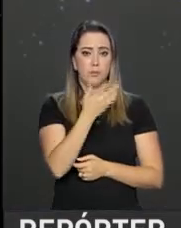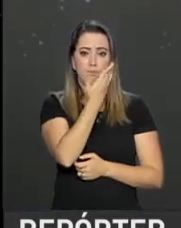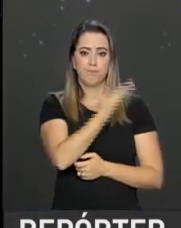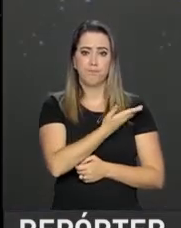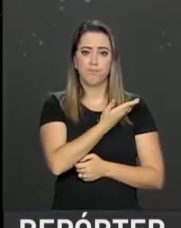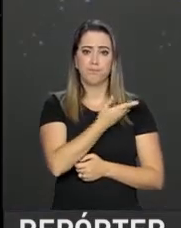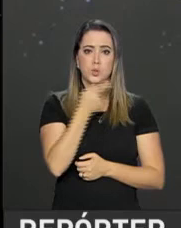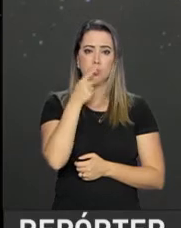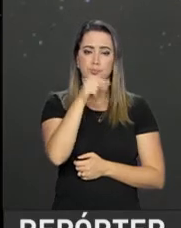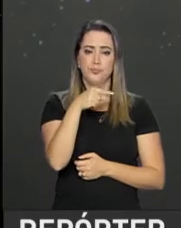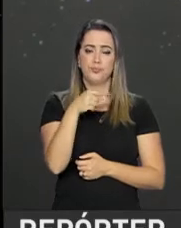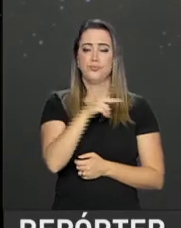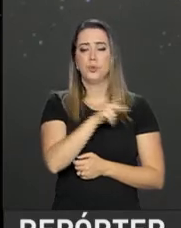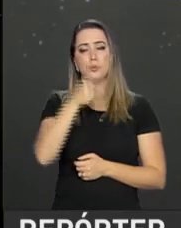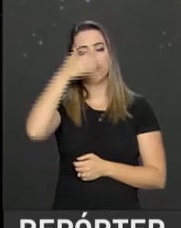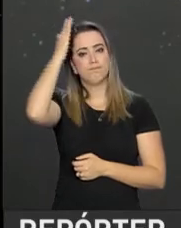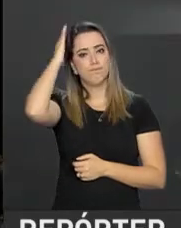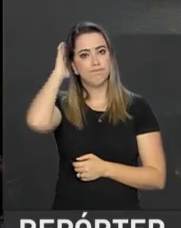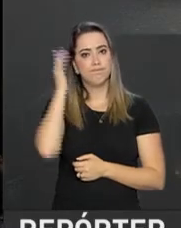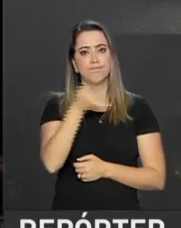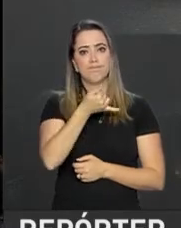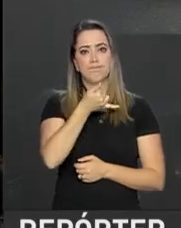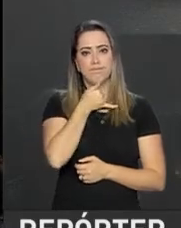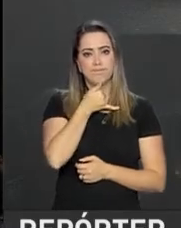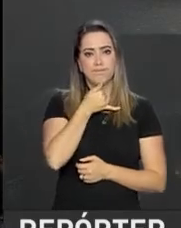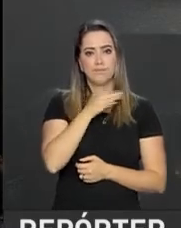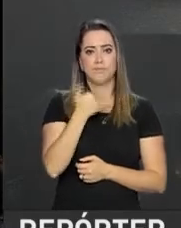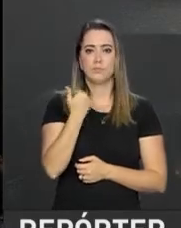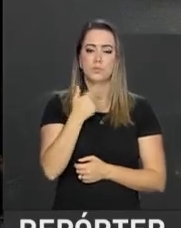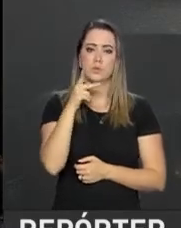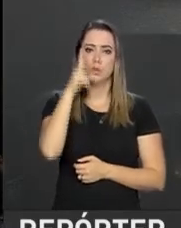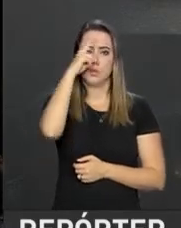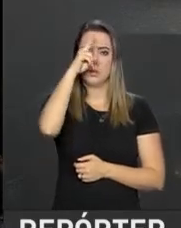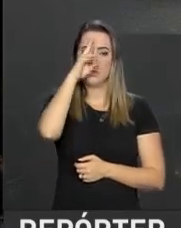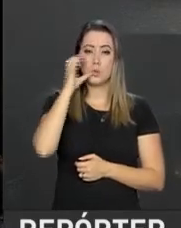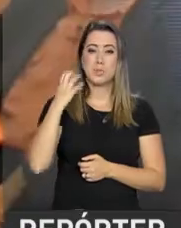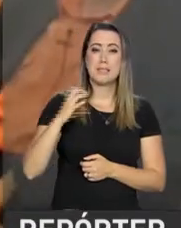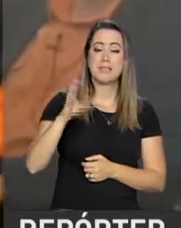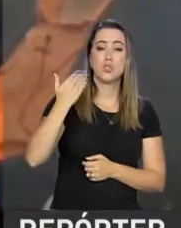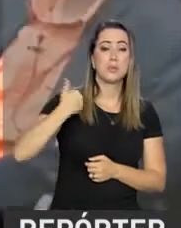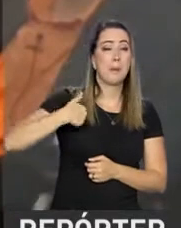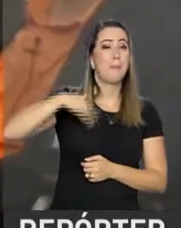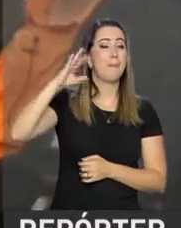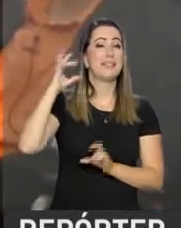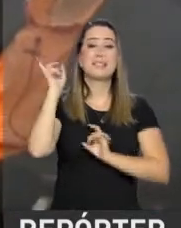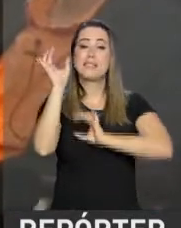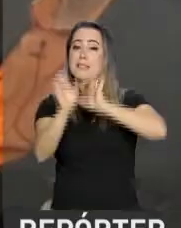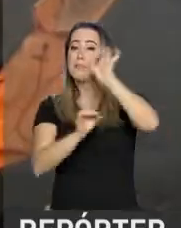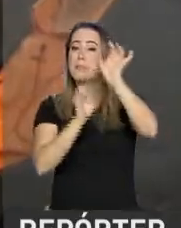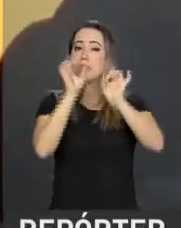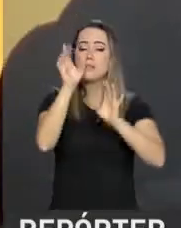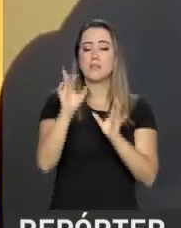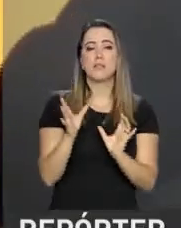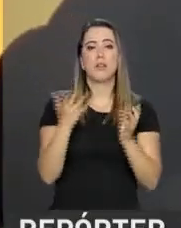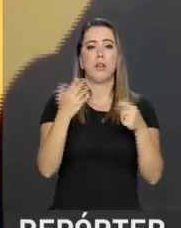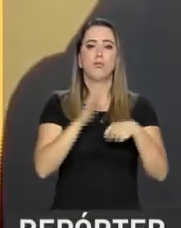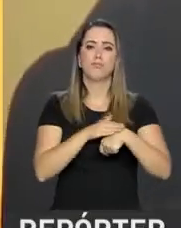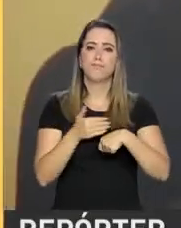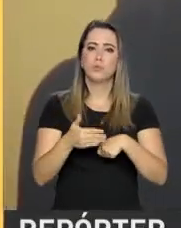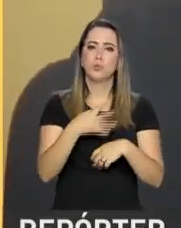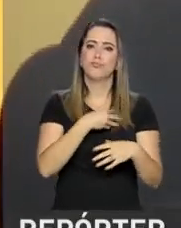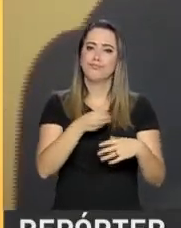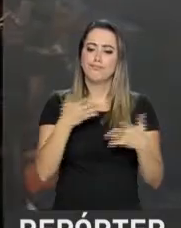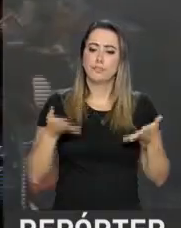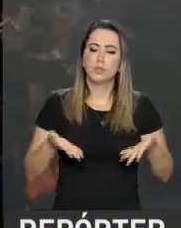michel temer lamentou a morte de hawking e lembrou que ele foi um dos cientistas mais brilhantes de uma geração cujo trabalho e